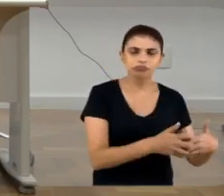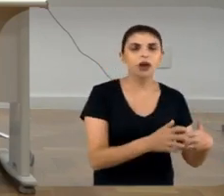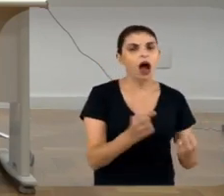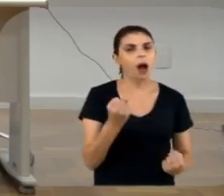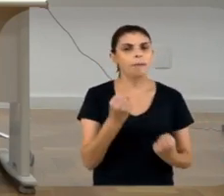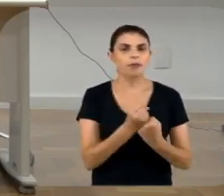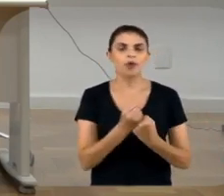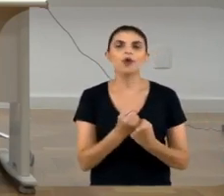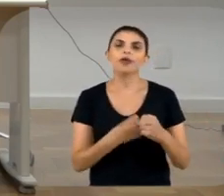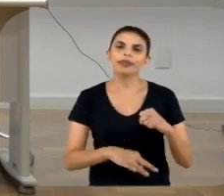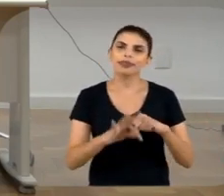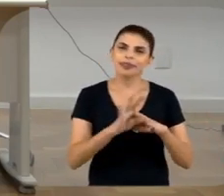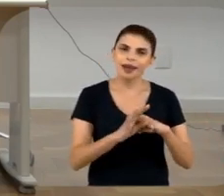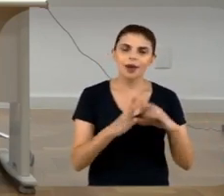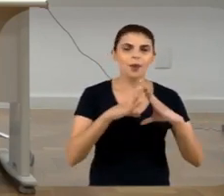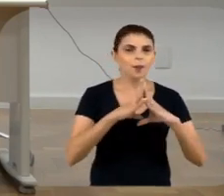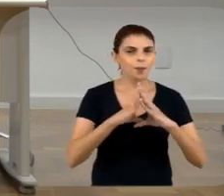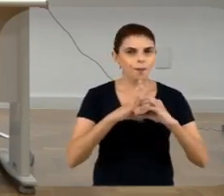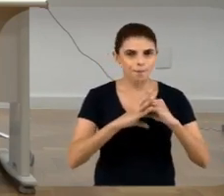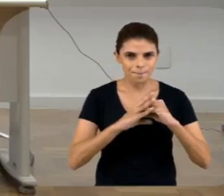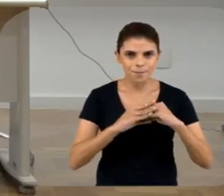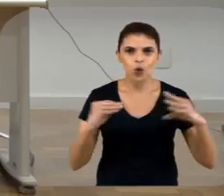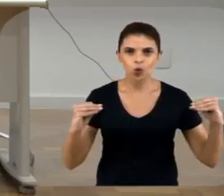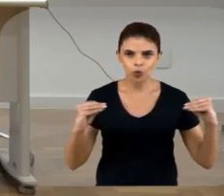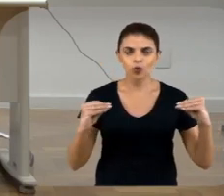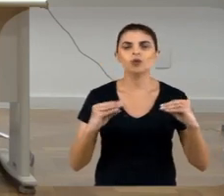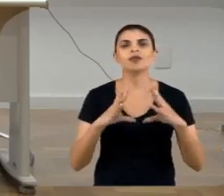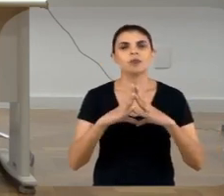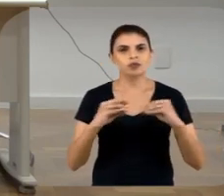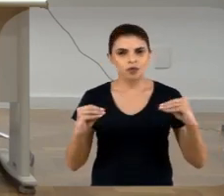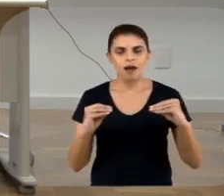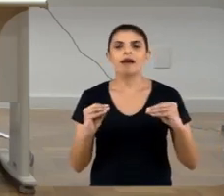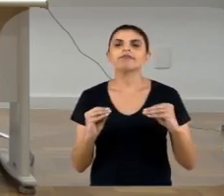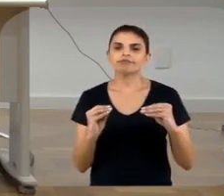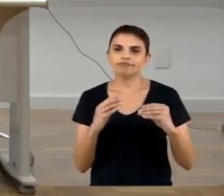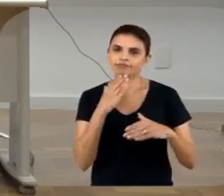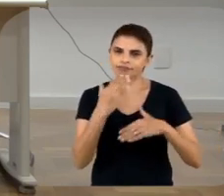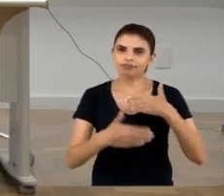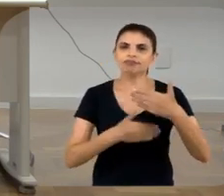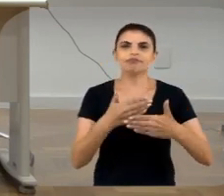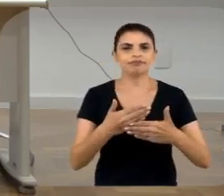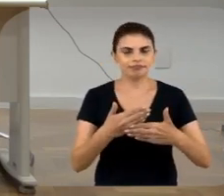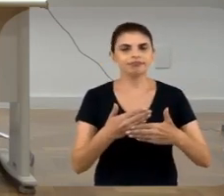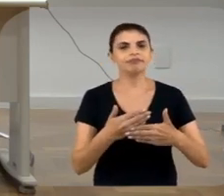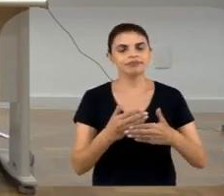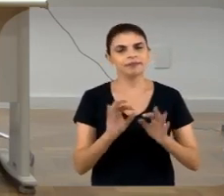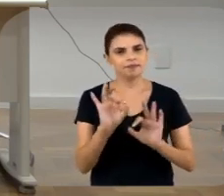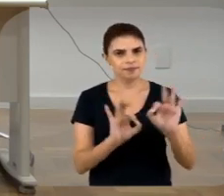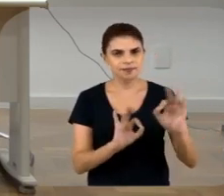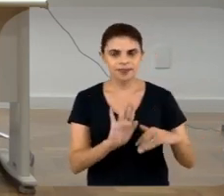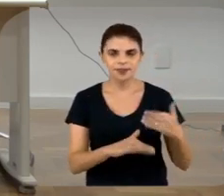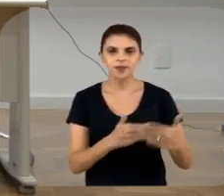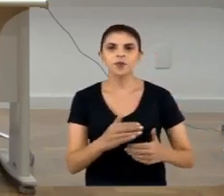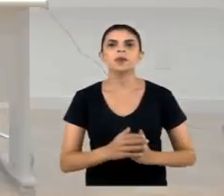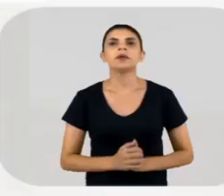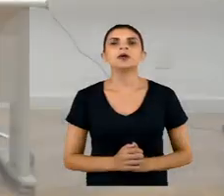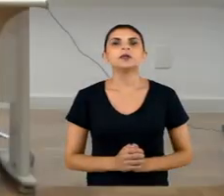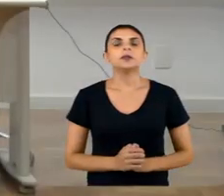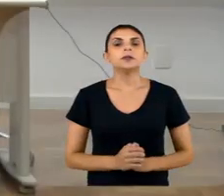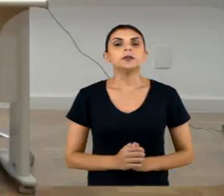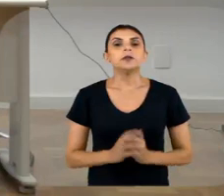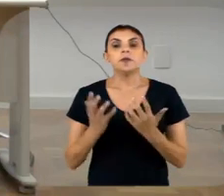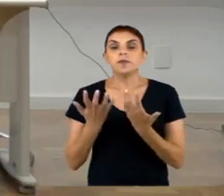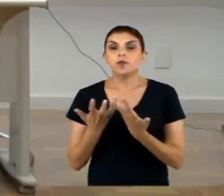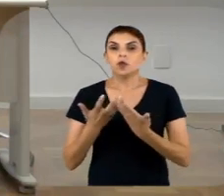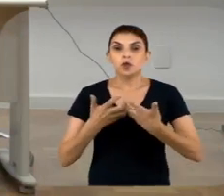e o apoio técnico, né, de Moodle, que também se sobrepõe aí muitas vezes com a função do desenvolvimento. E